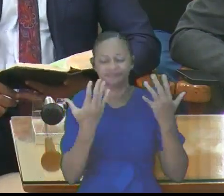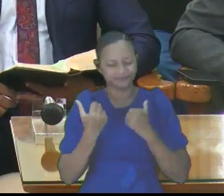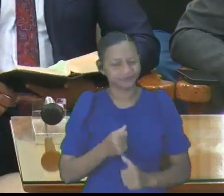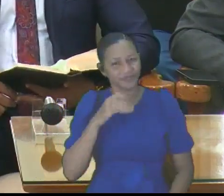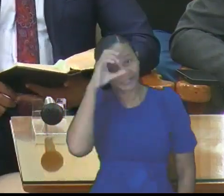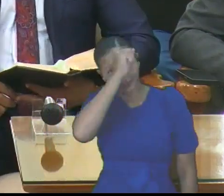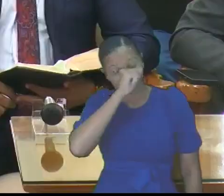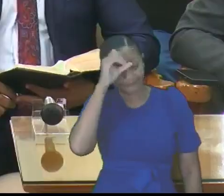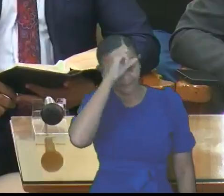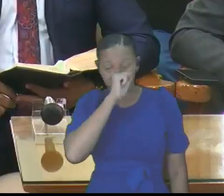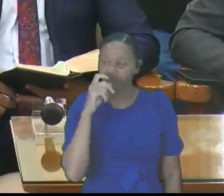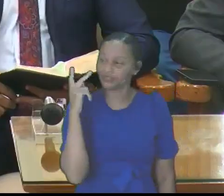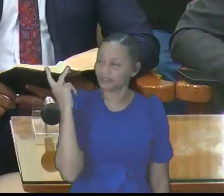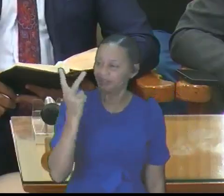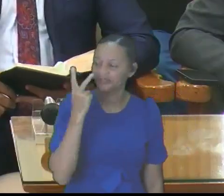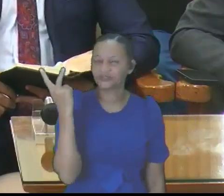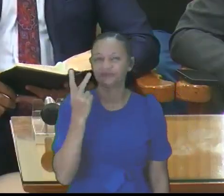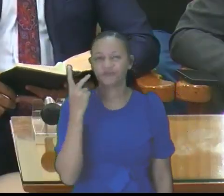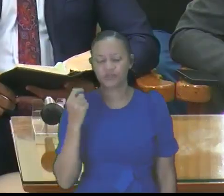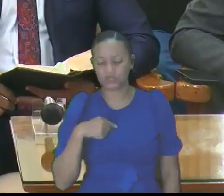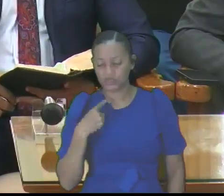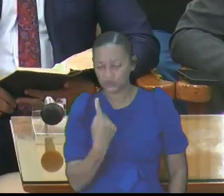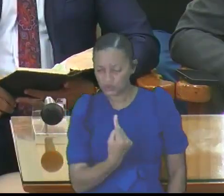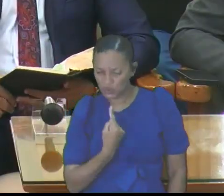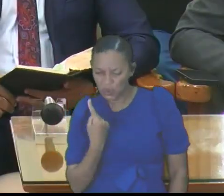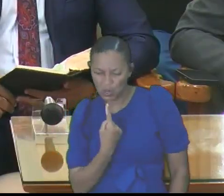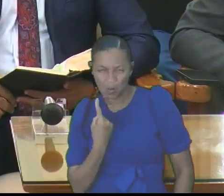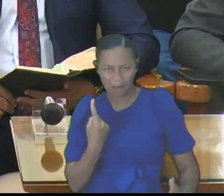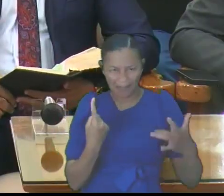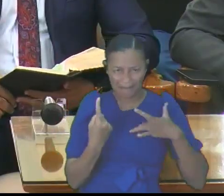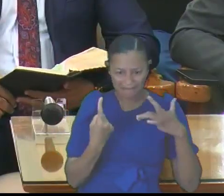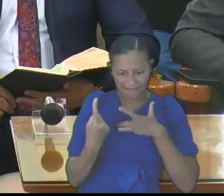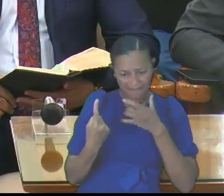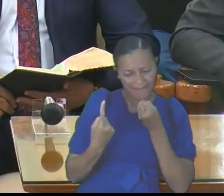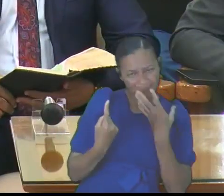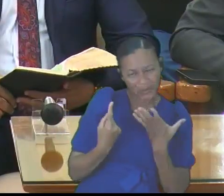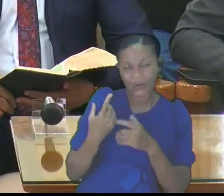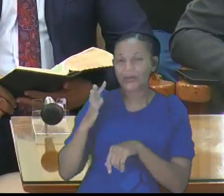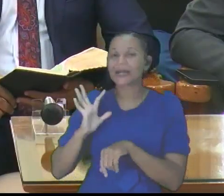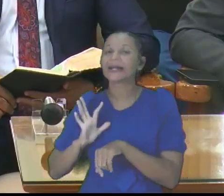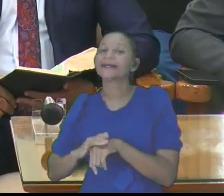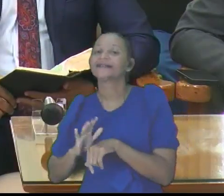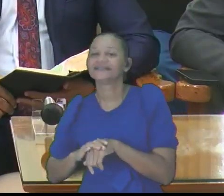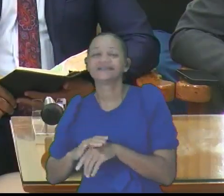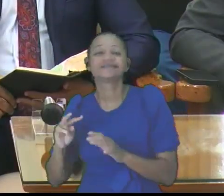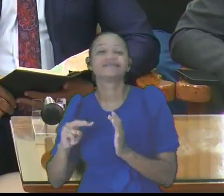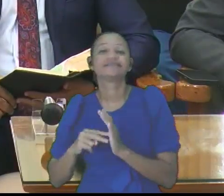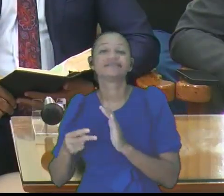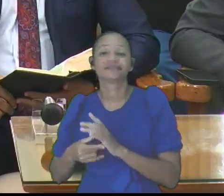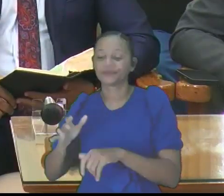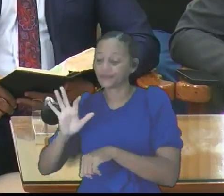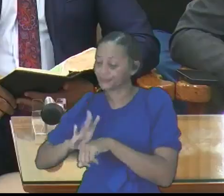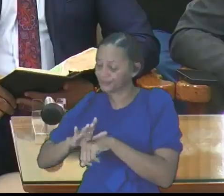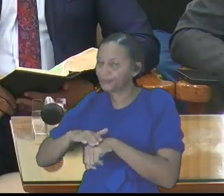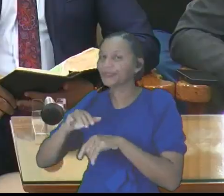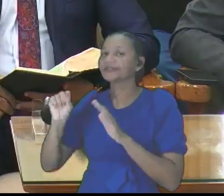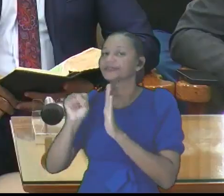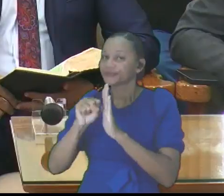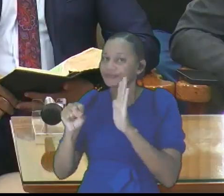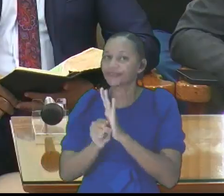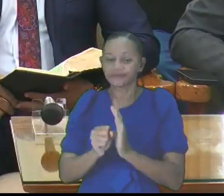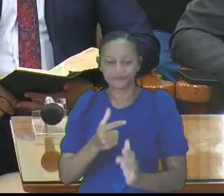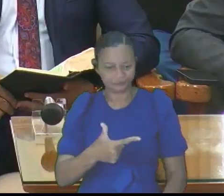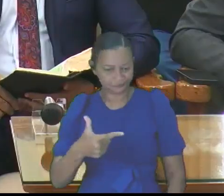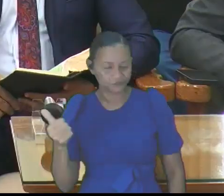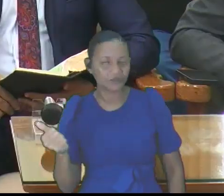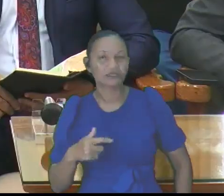vocês aprenderam. Essa história de isolamento é saudável ou é uma doença? É uma doença do século 21 e